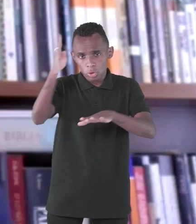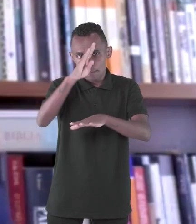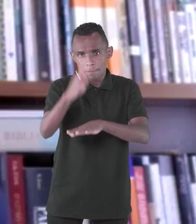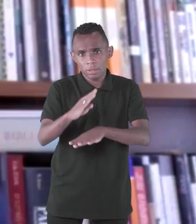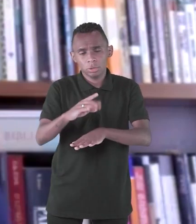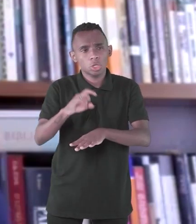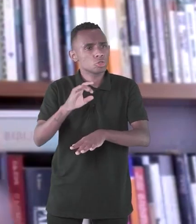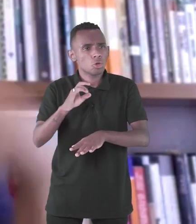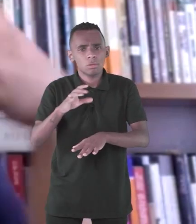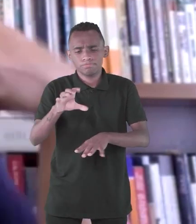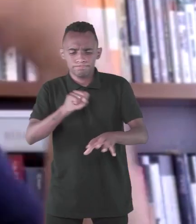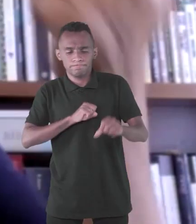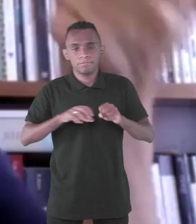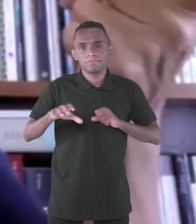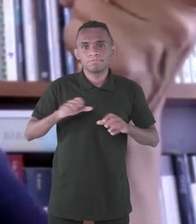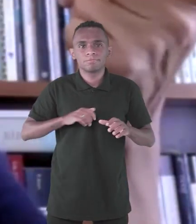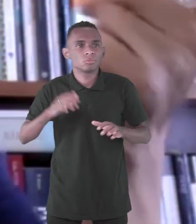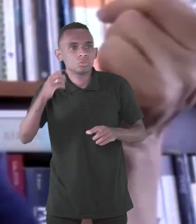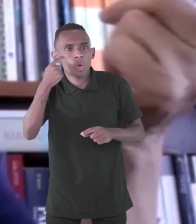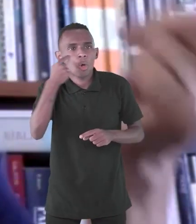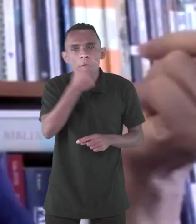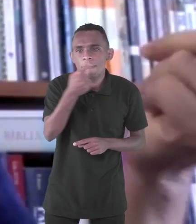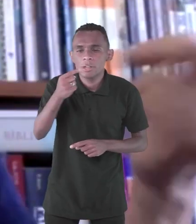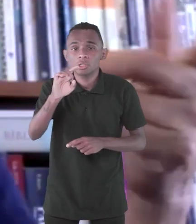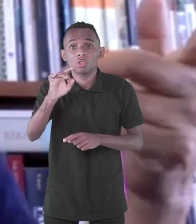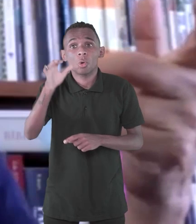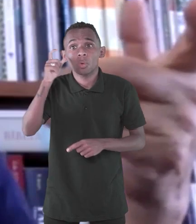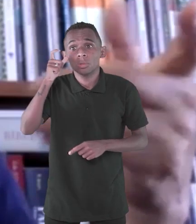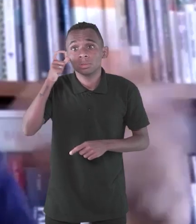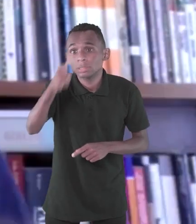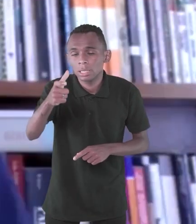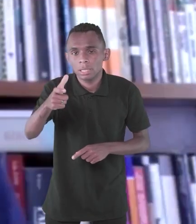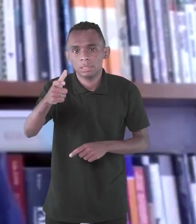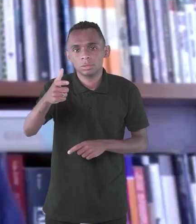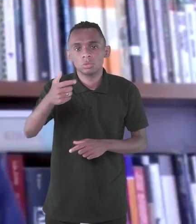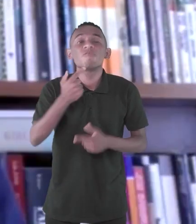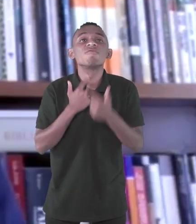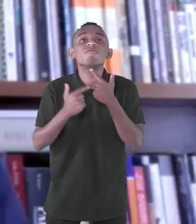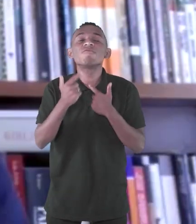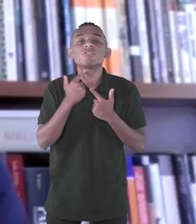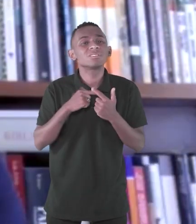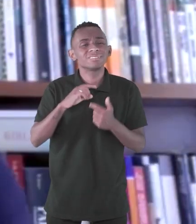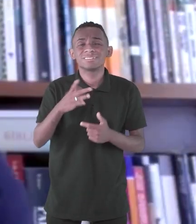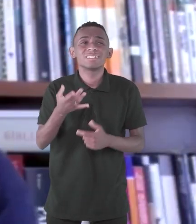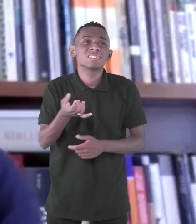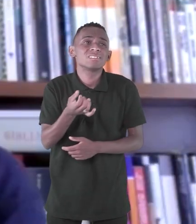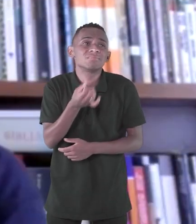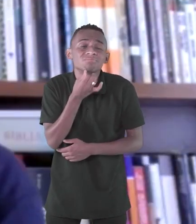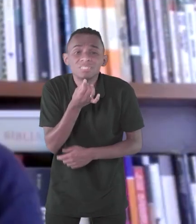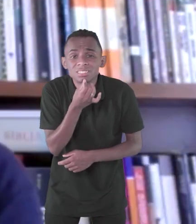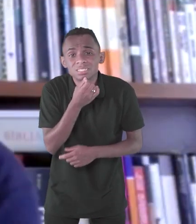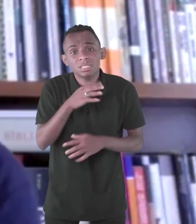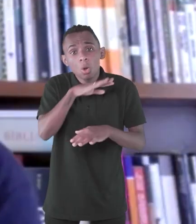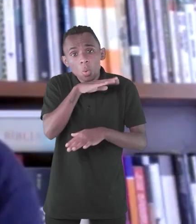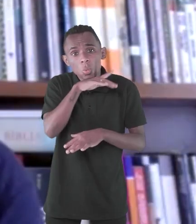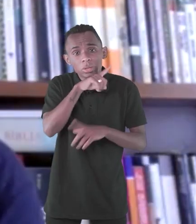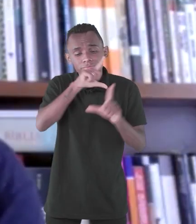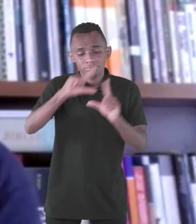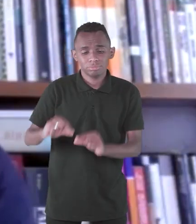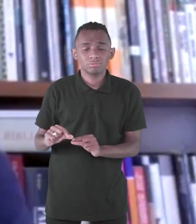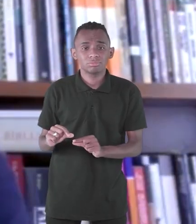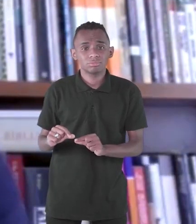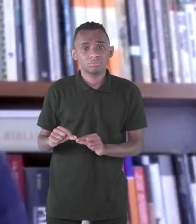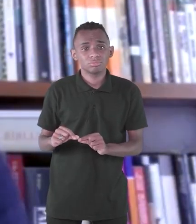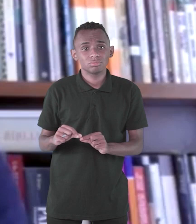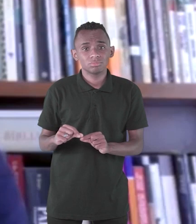Brasil, a gente consome o que interessa ser consumido. E isso é péssimo, isso emburrece, isso diminui